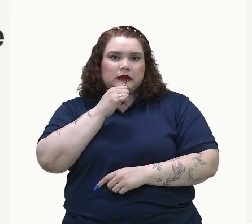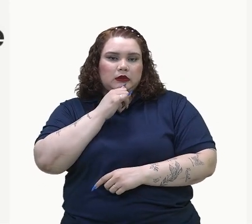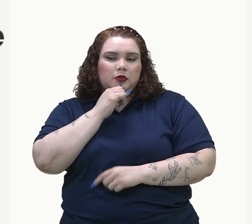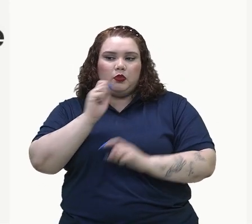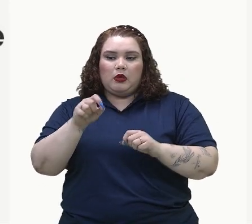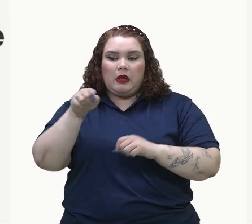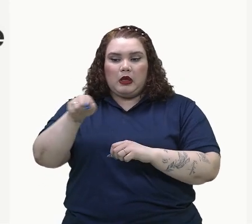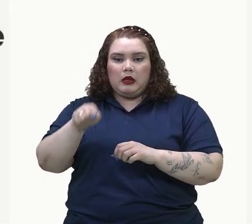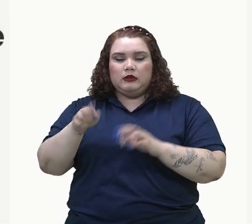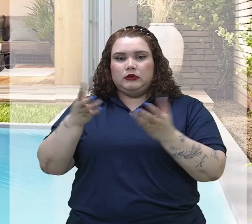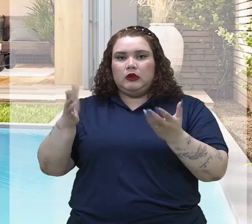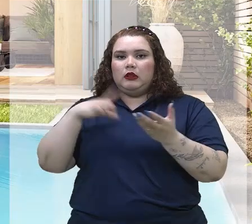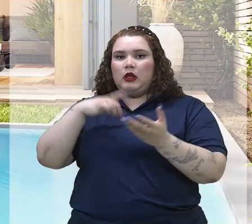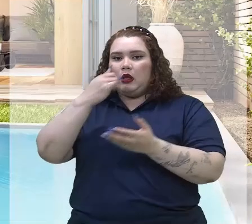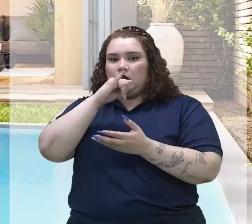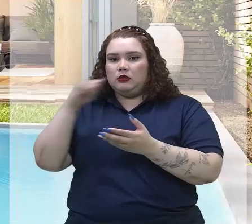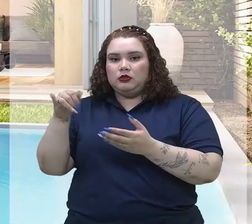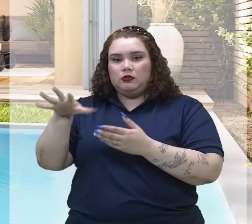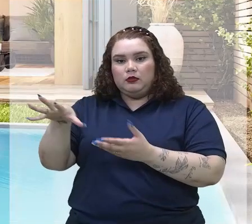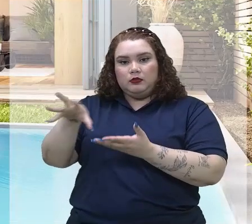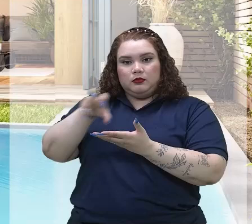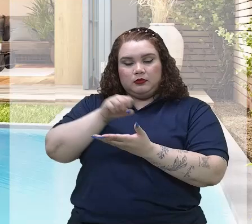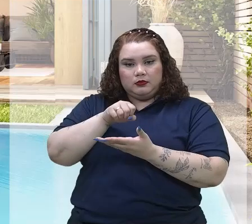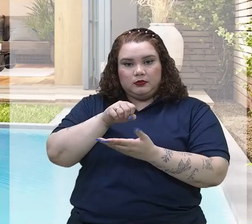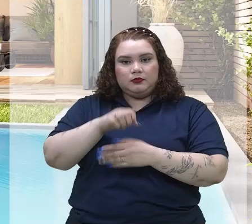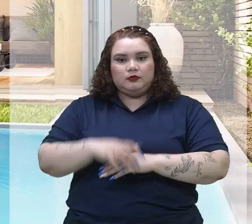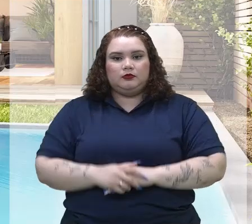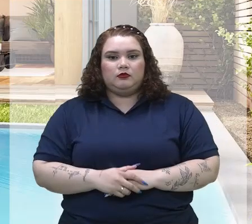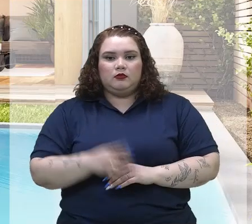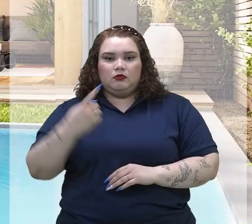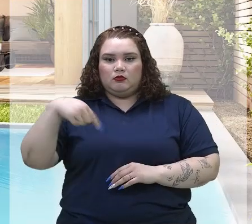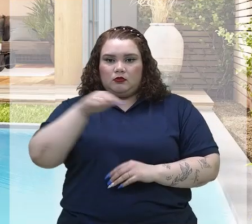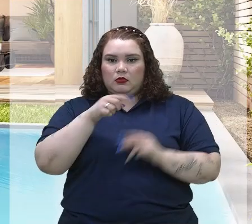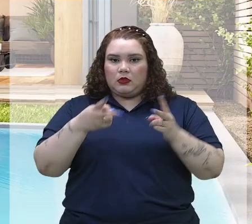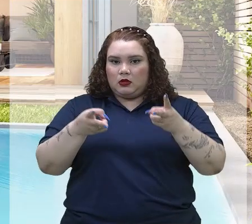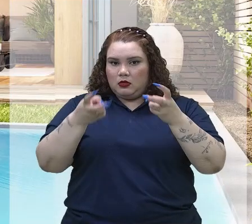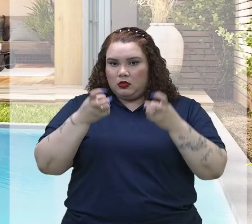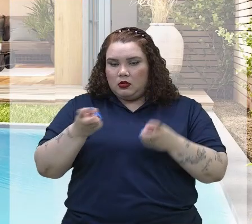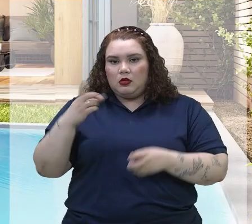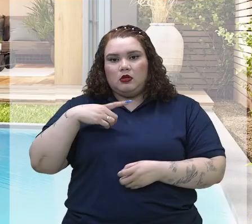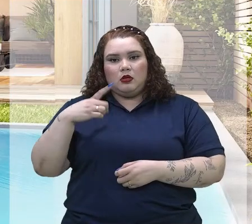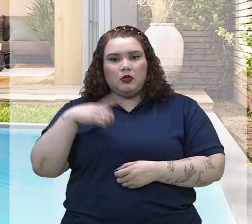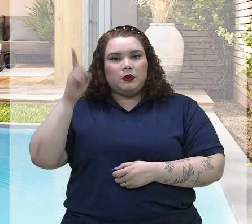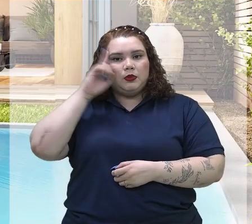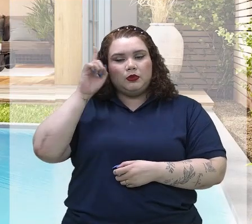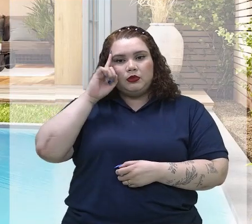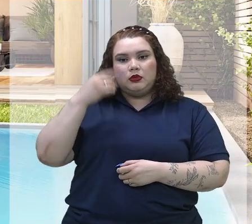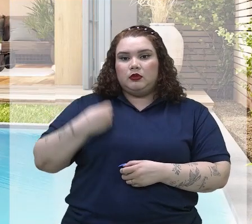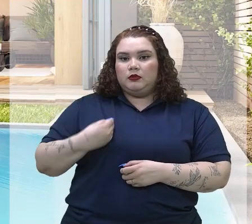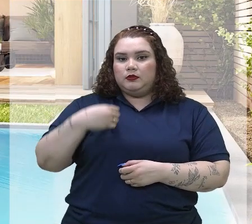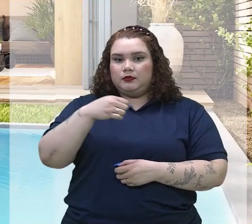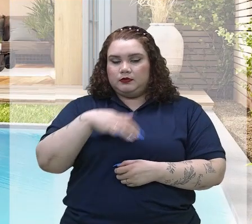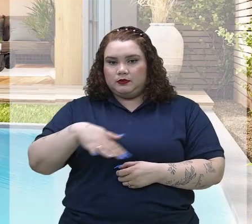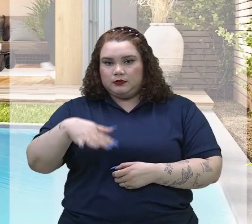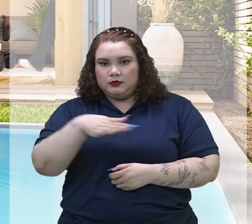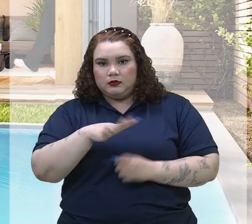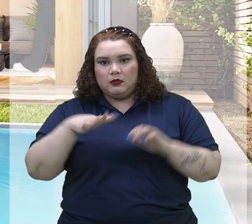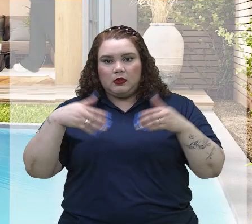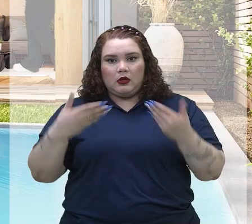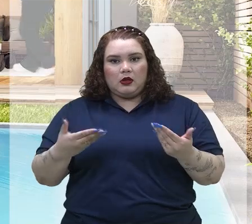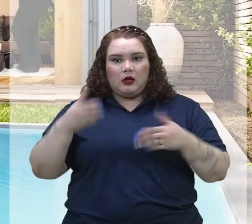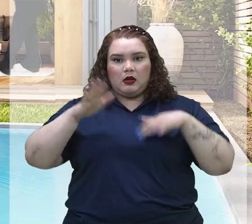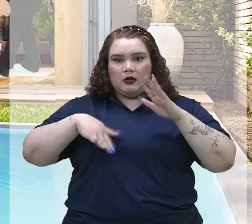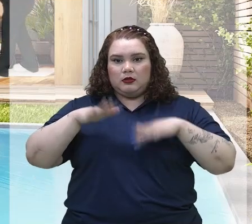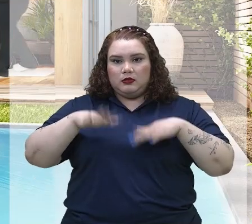dos receptores, vocês percebem aí que eles estão no nosso cotidiano. E muitas das vezes, quando